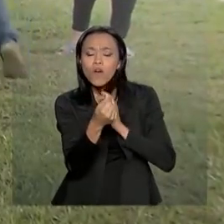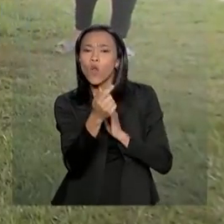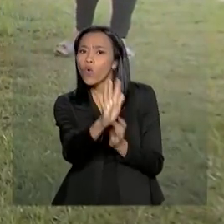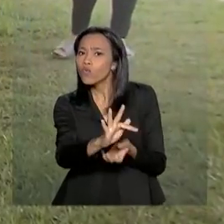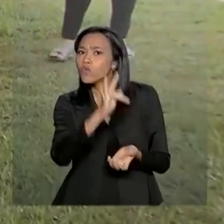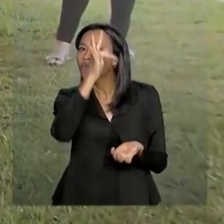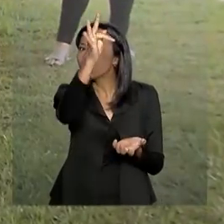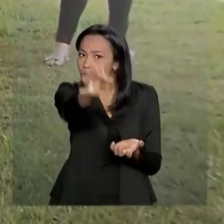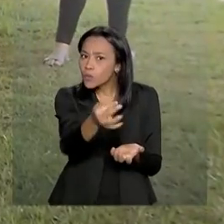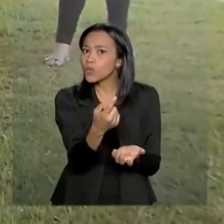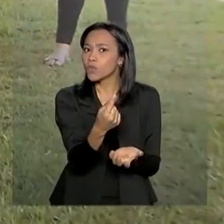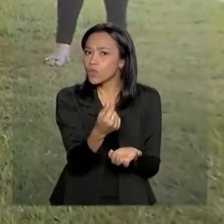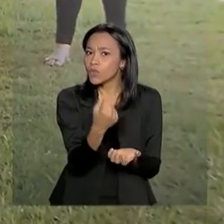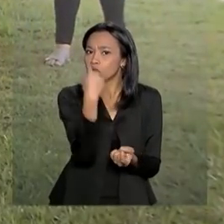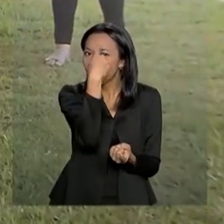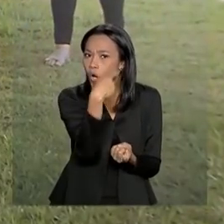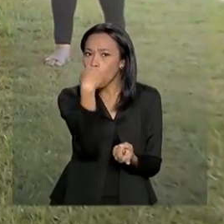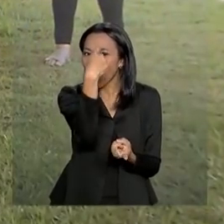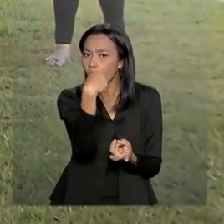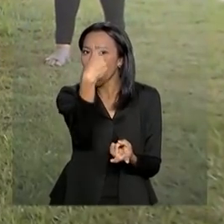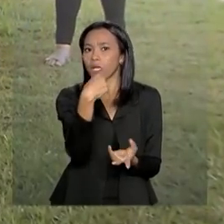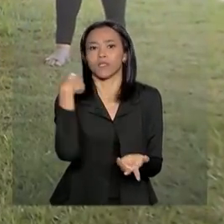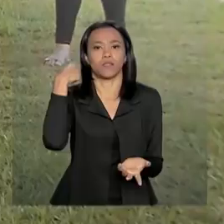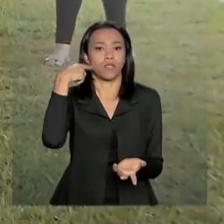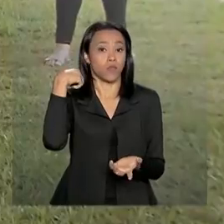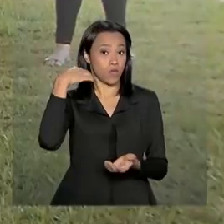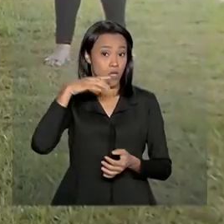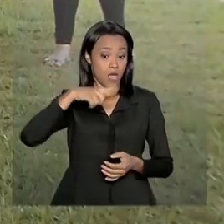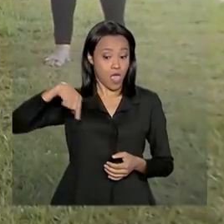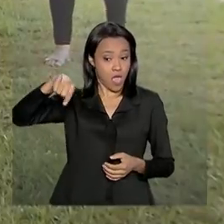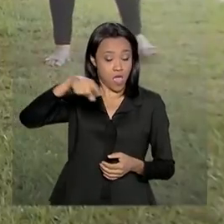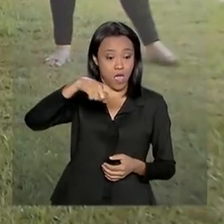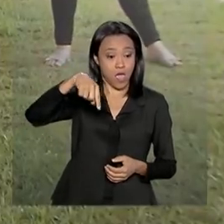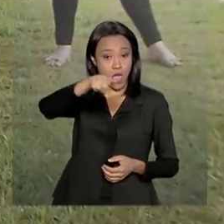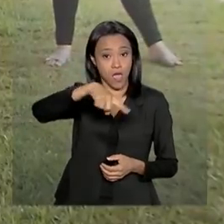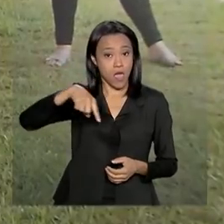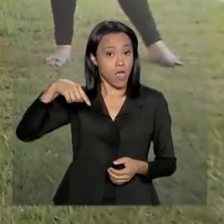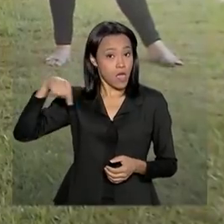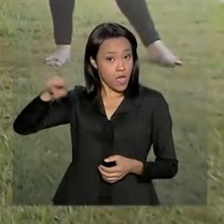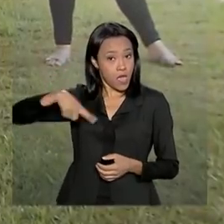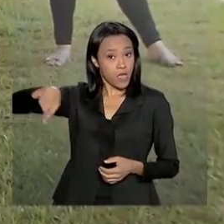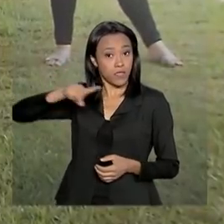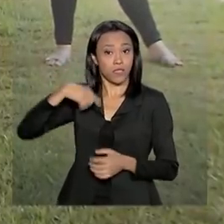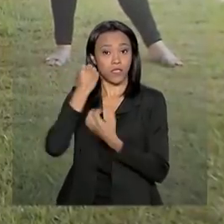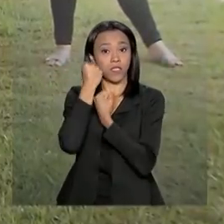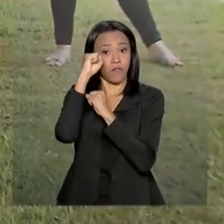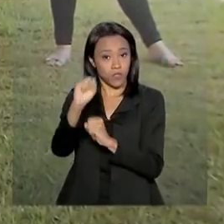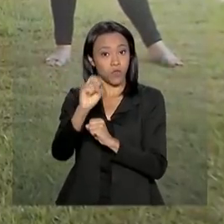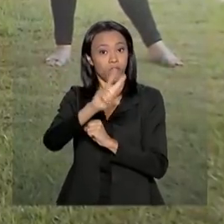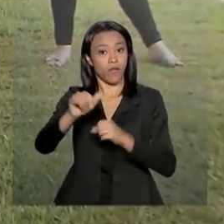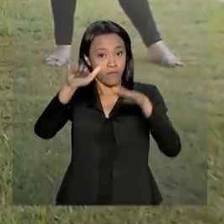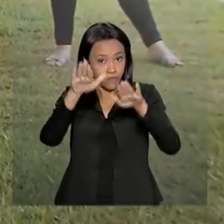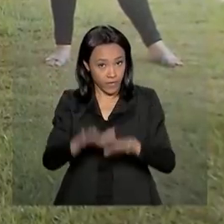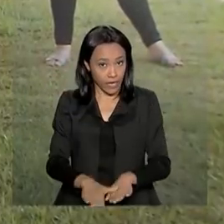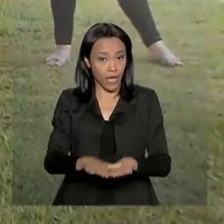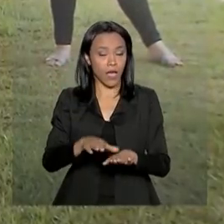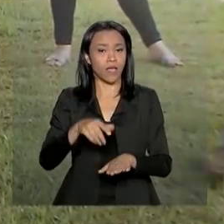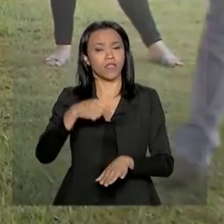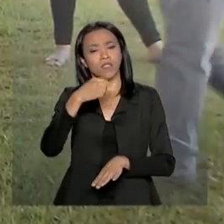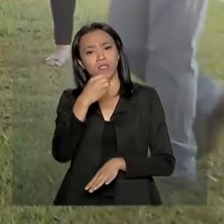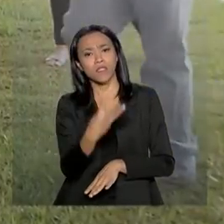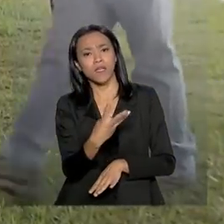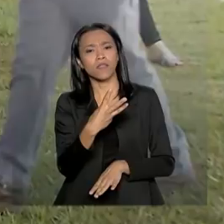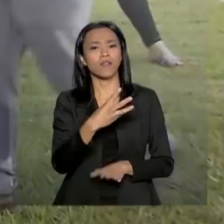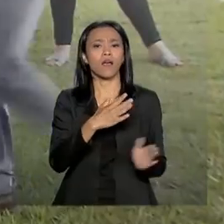de honorários. Os advogados, esses defensores públicos, afirmaram que vão ficar aqui em Brumadinho entre